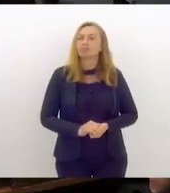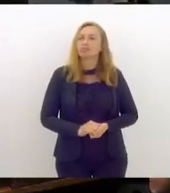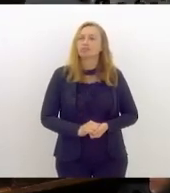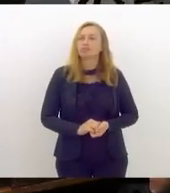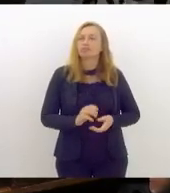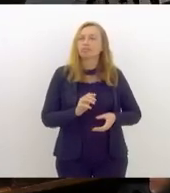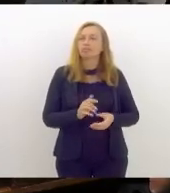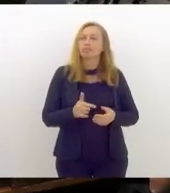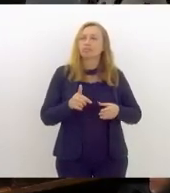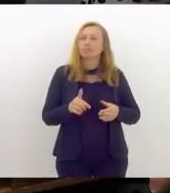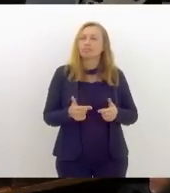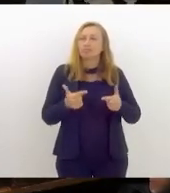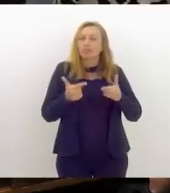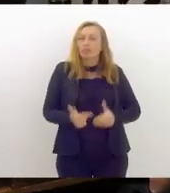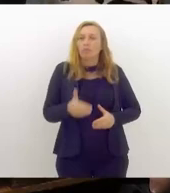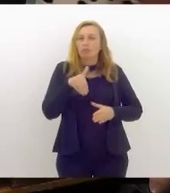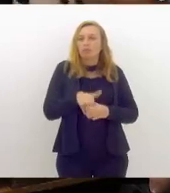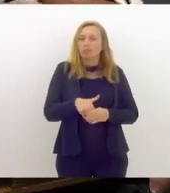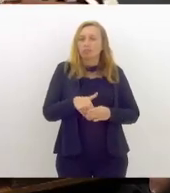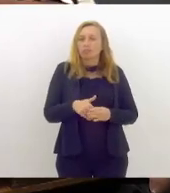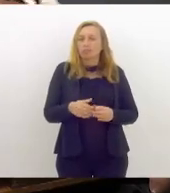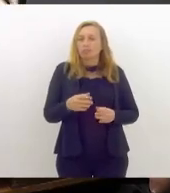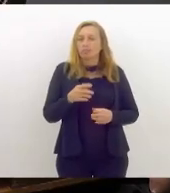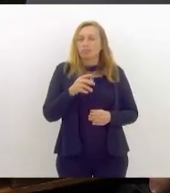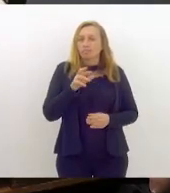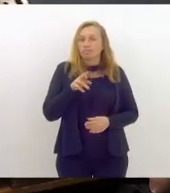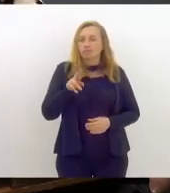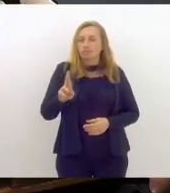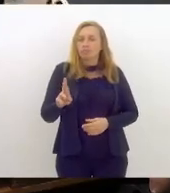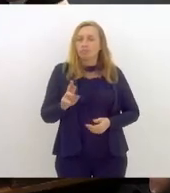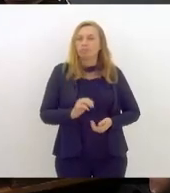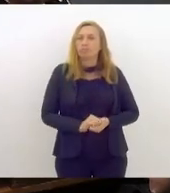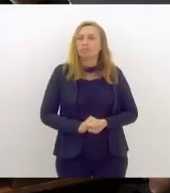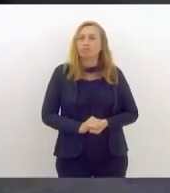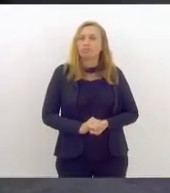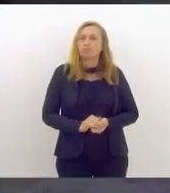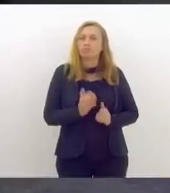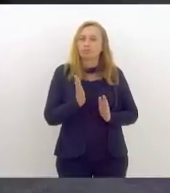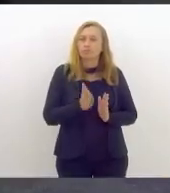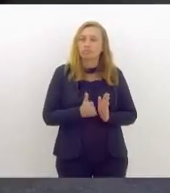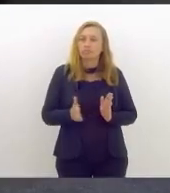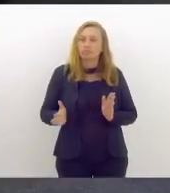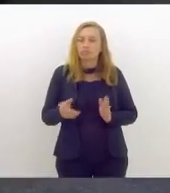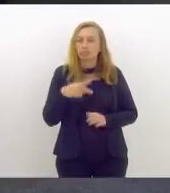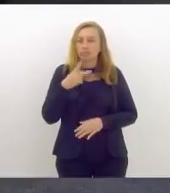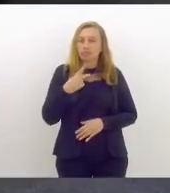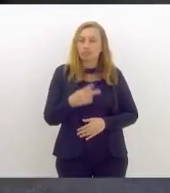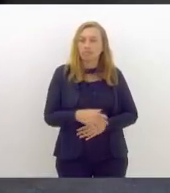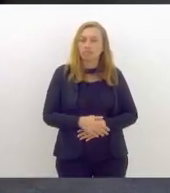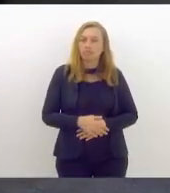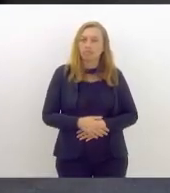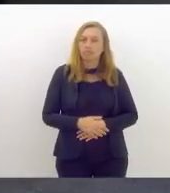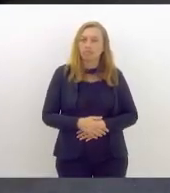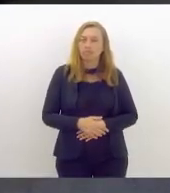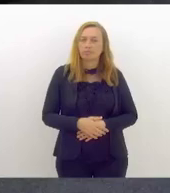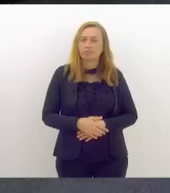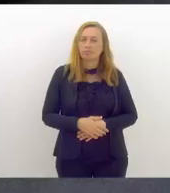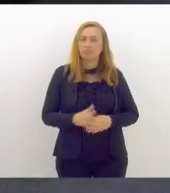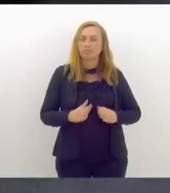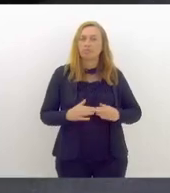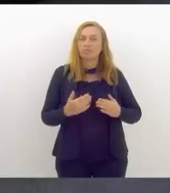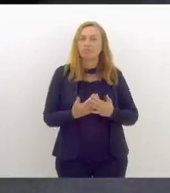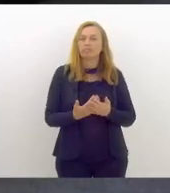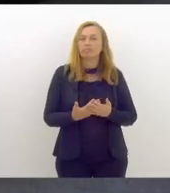abstenção do Rosenberg. Oh, rapidinho, a questão de ordem. Tinha falado com Vossa Excelência. Requerer regime de